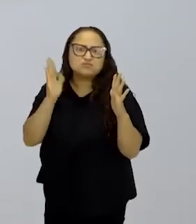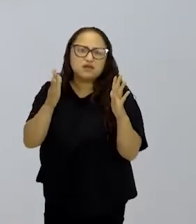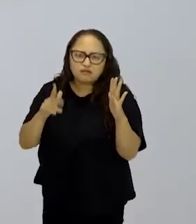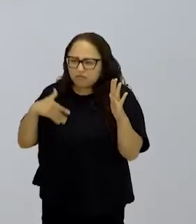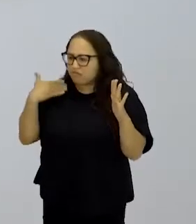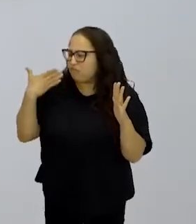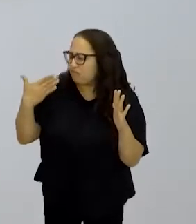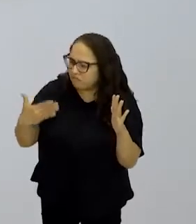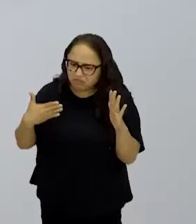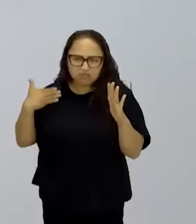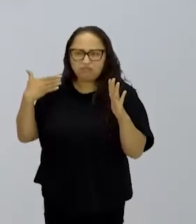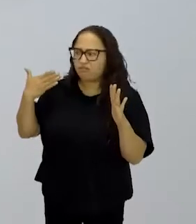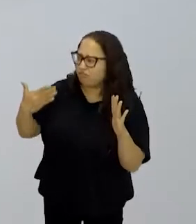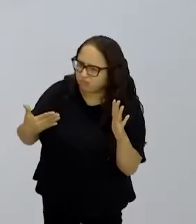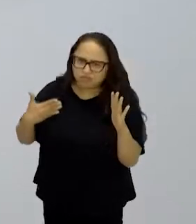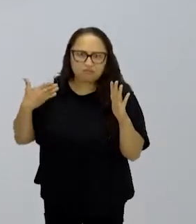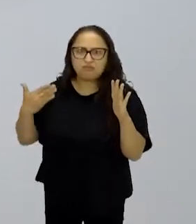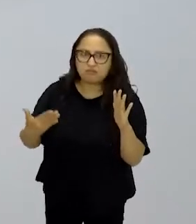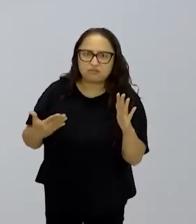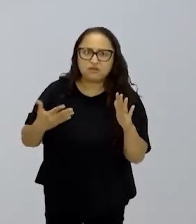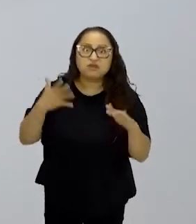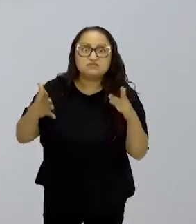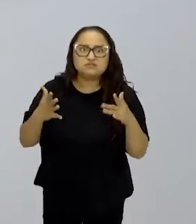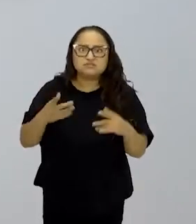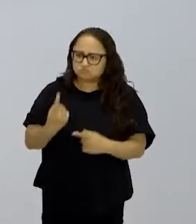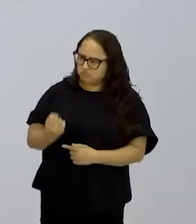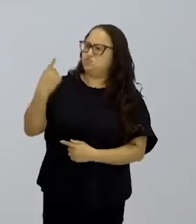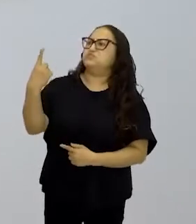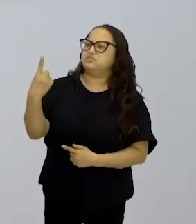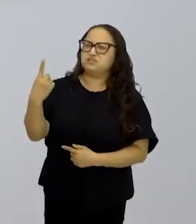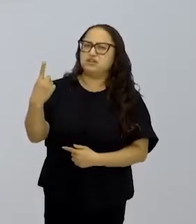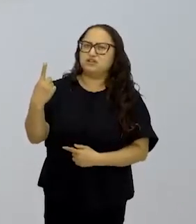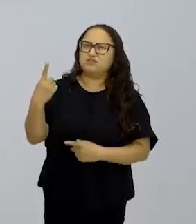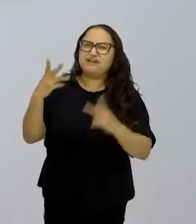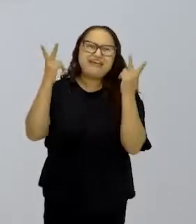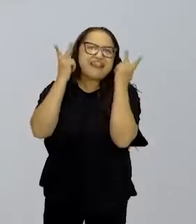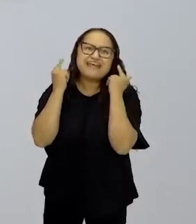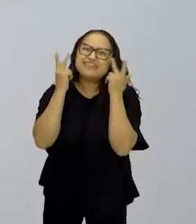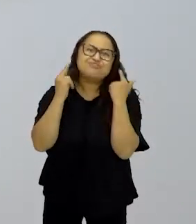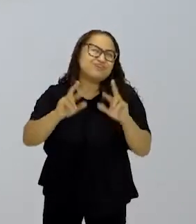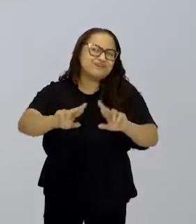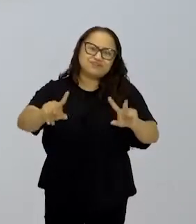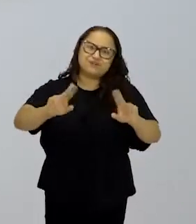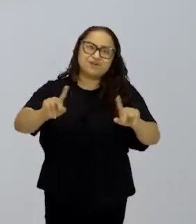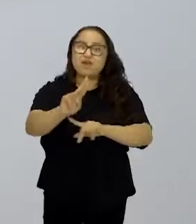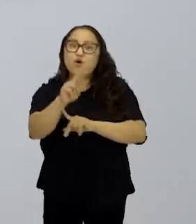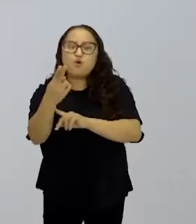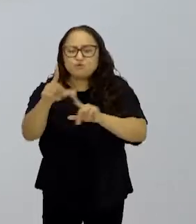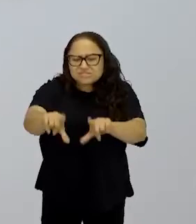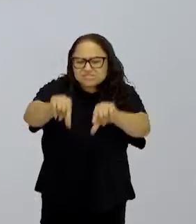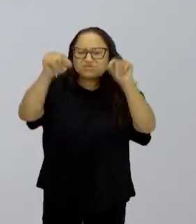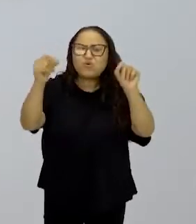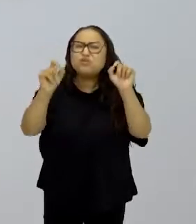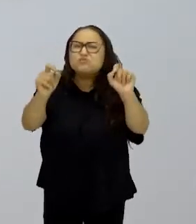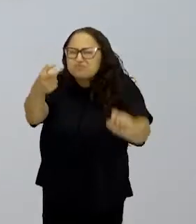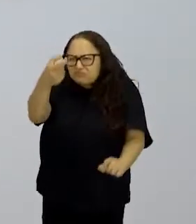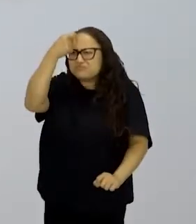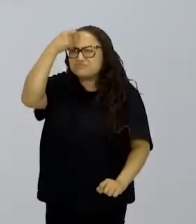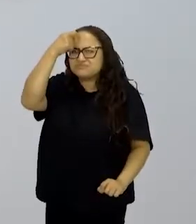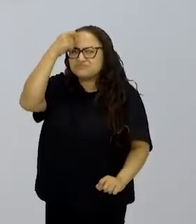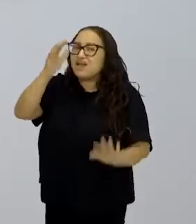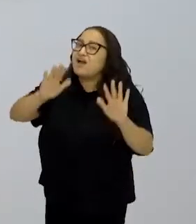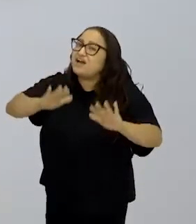sociologia é importante para estranhar, para desnaturalizar, para construir escolhas conscientes, e essas